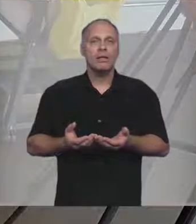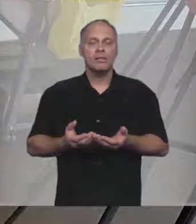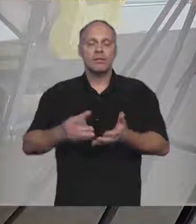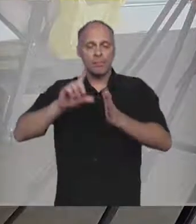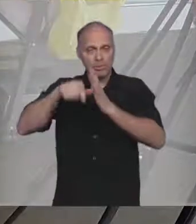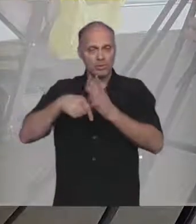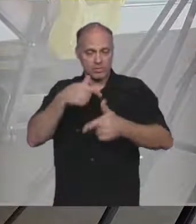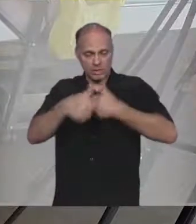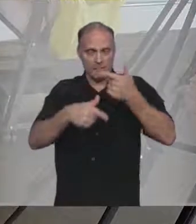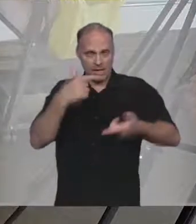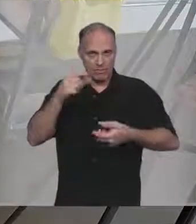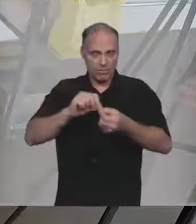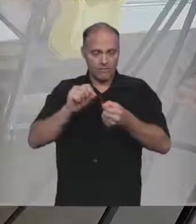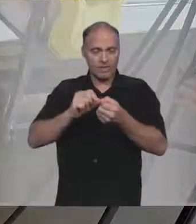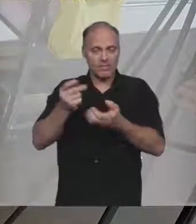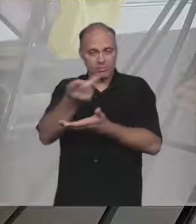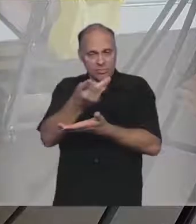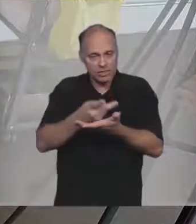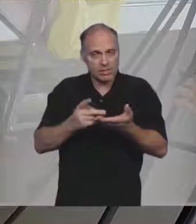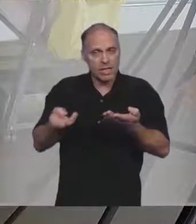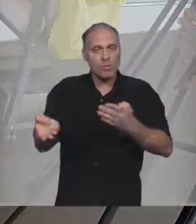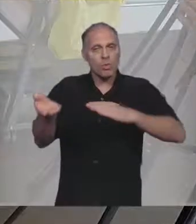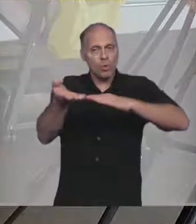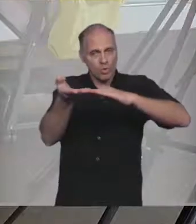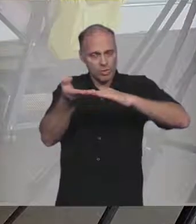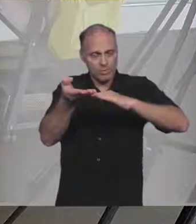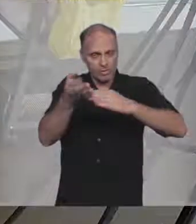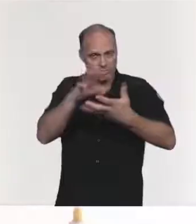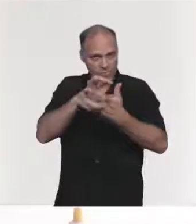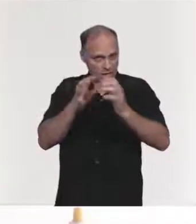partir desse trabalho no desenho contemporâneo,